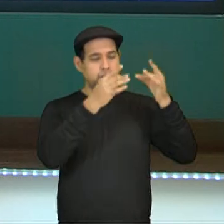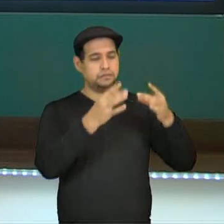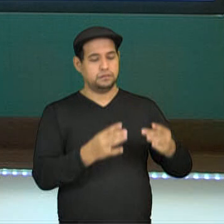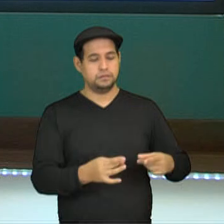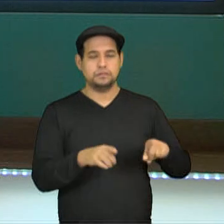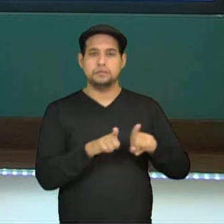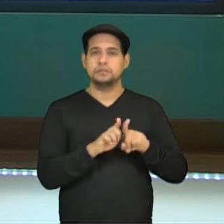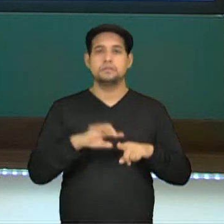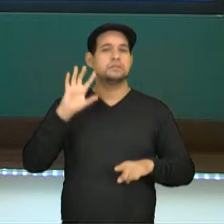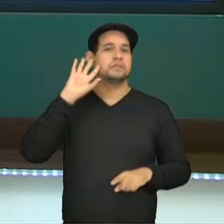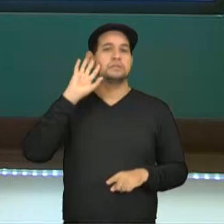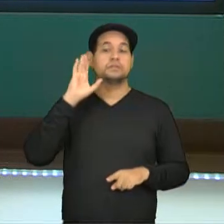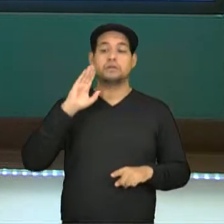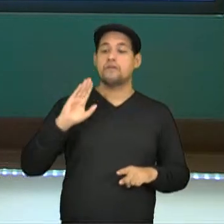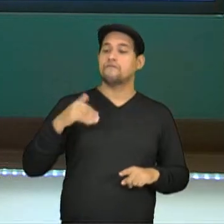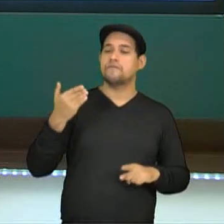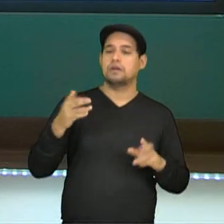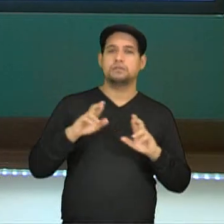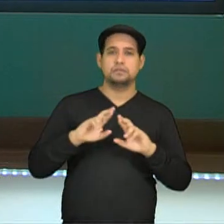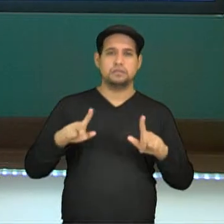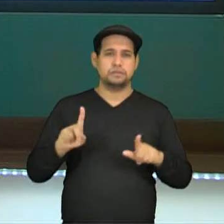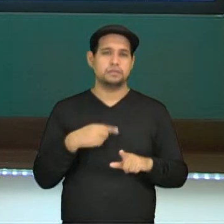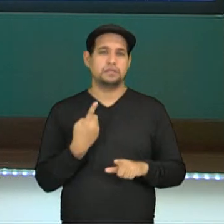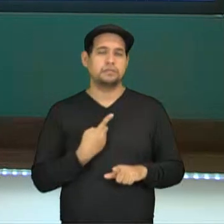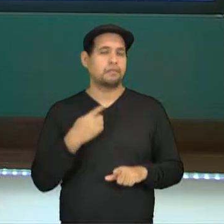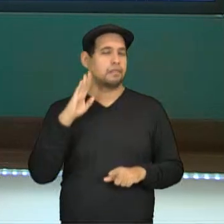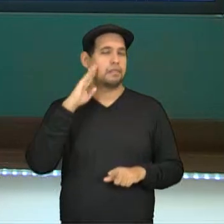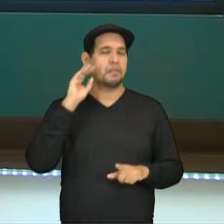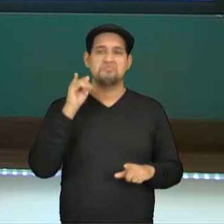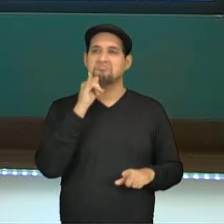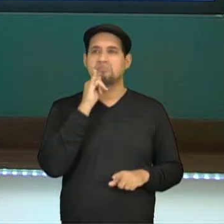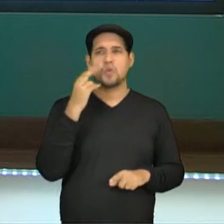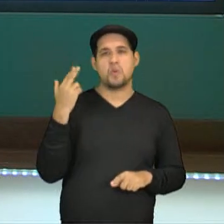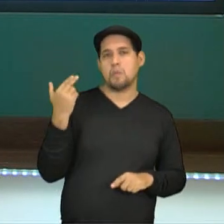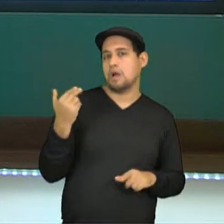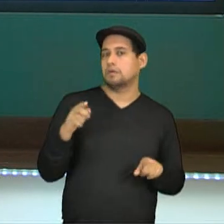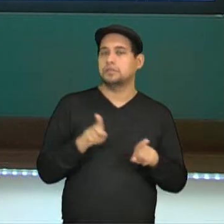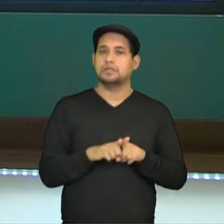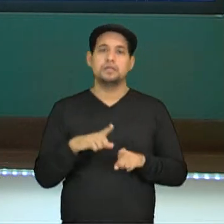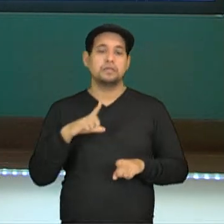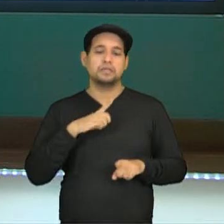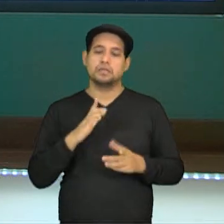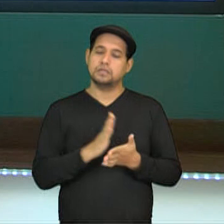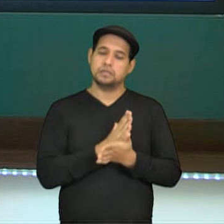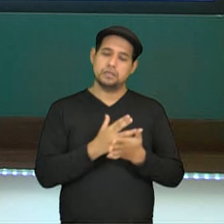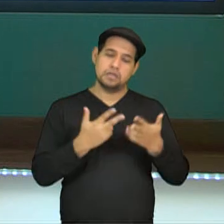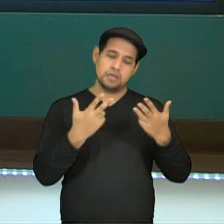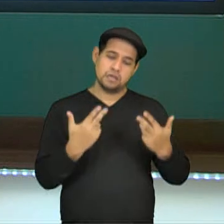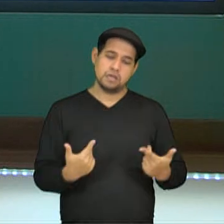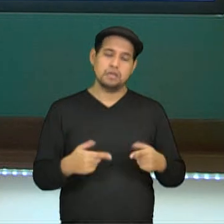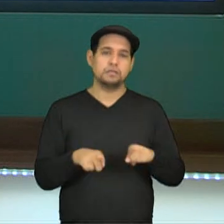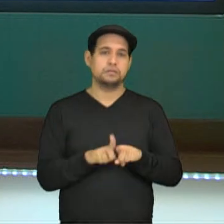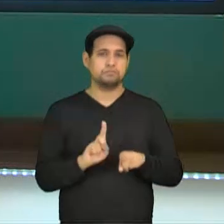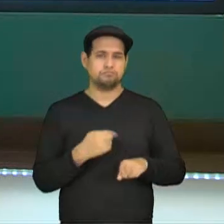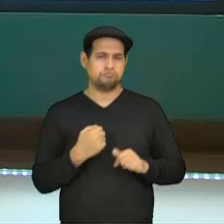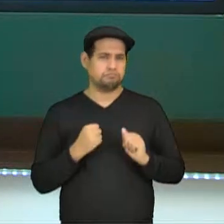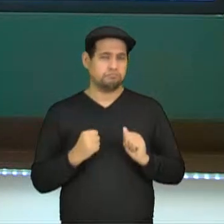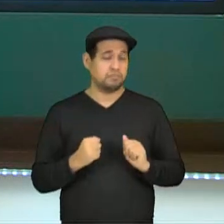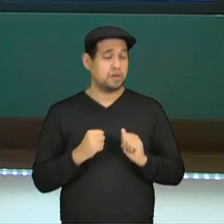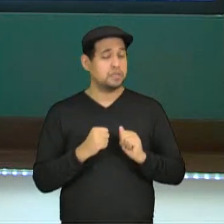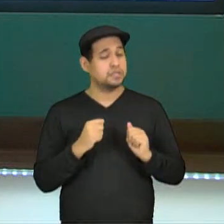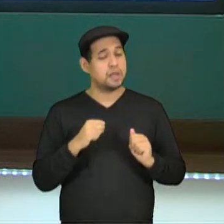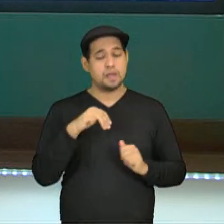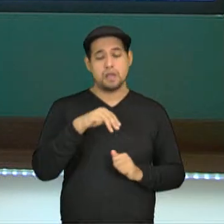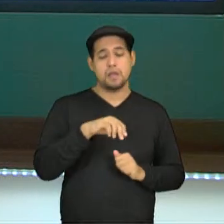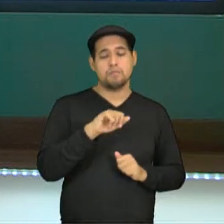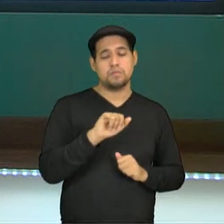e situações fora daquilo que entendemos como natural, né? Então existem ali, além de elementos que podem ser